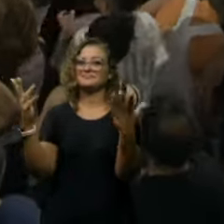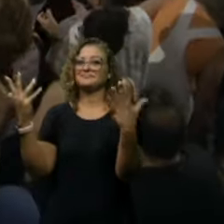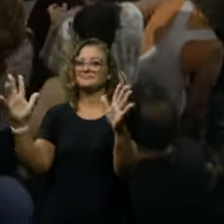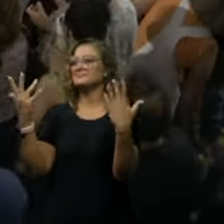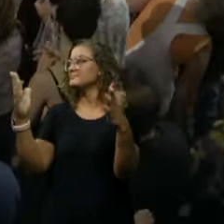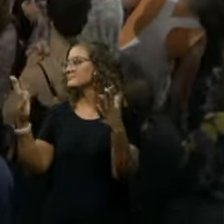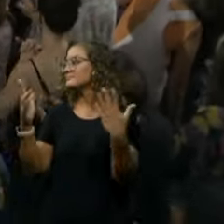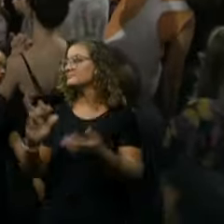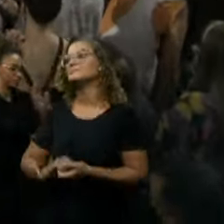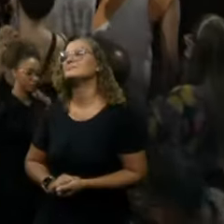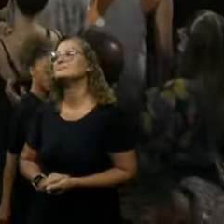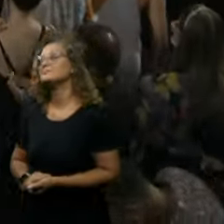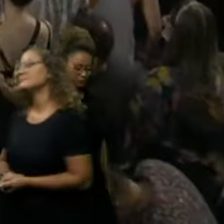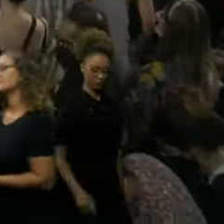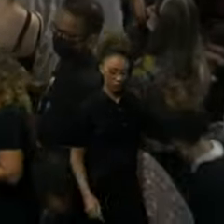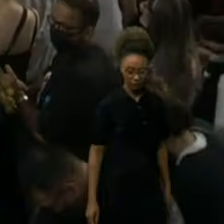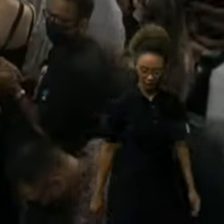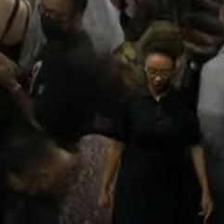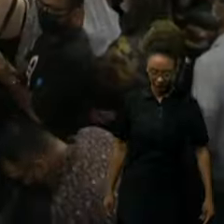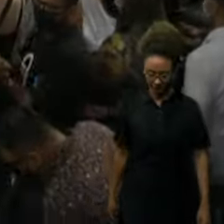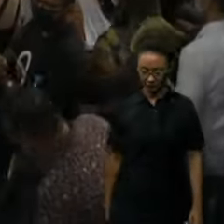E aí